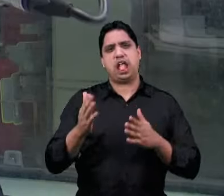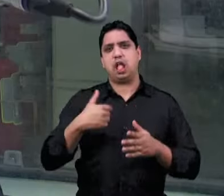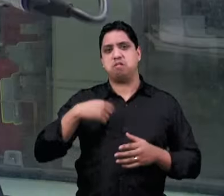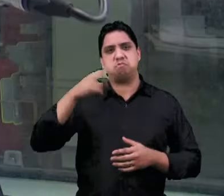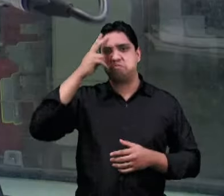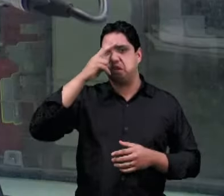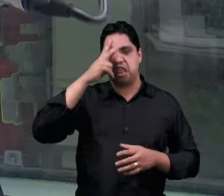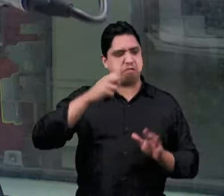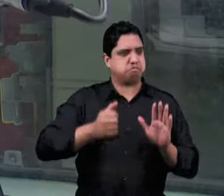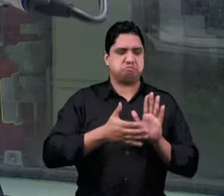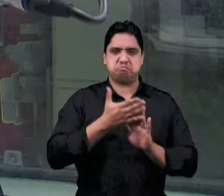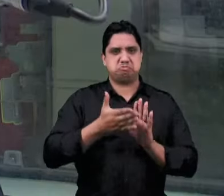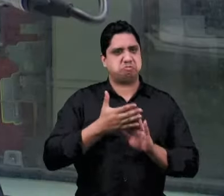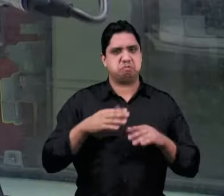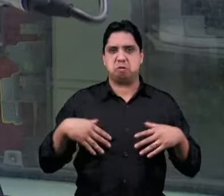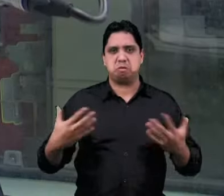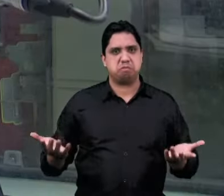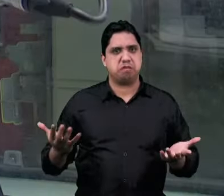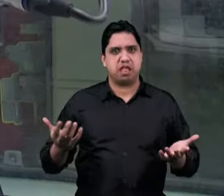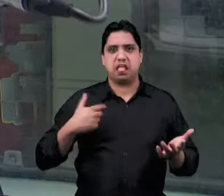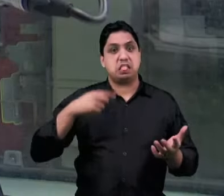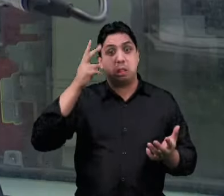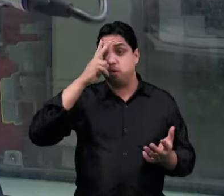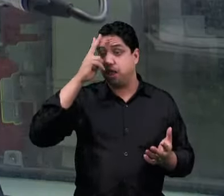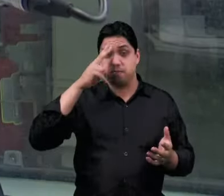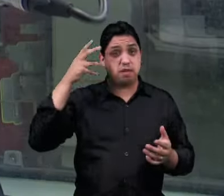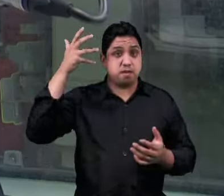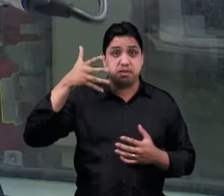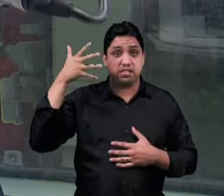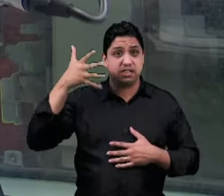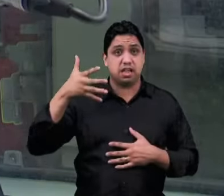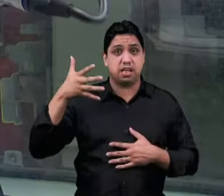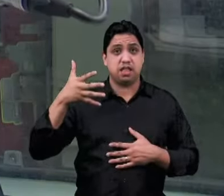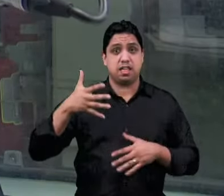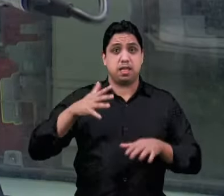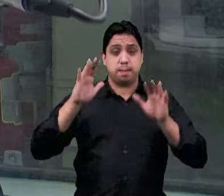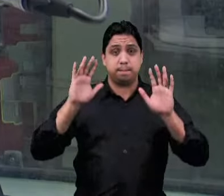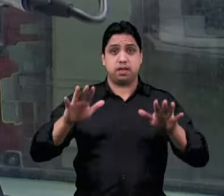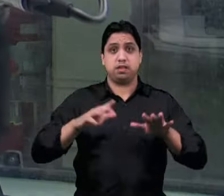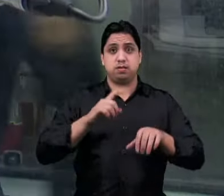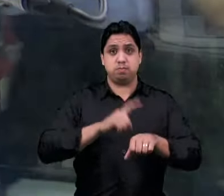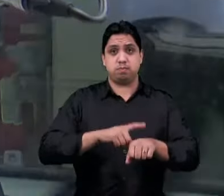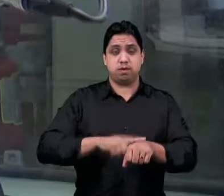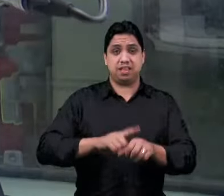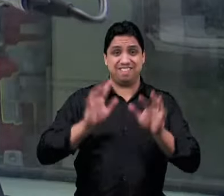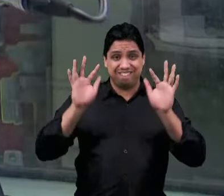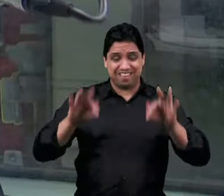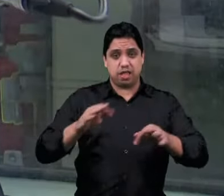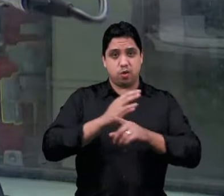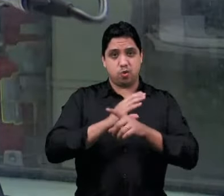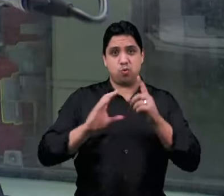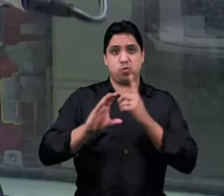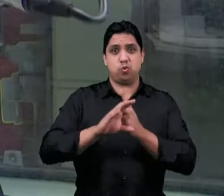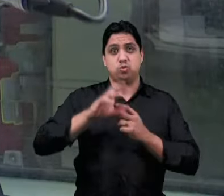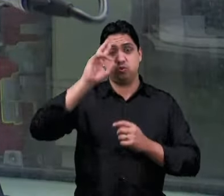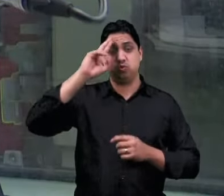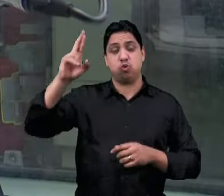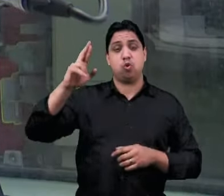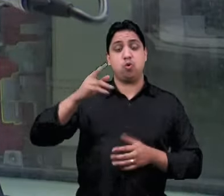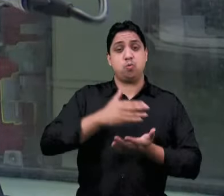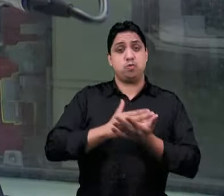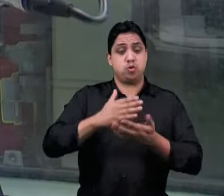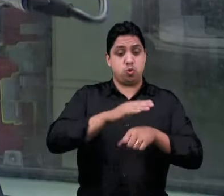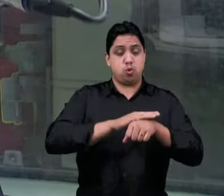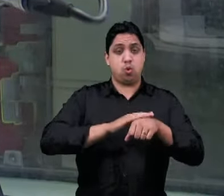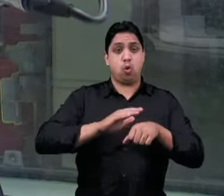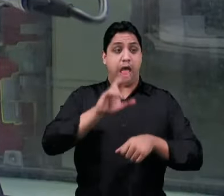dos louvores, eu não me recordo da mensagem, mas quando terminou o culto, o senhor começou a usar uma irmã que